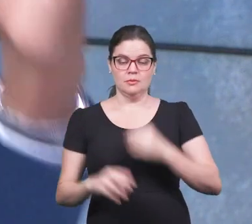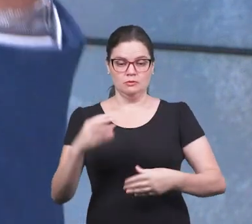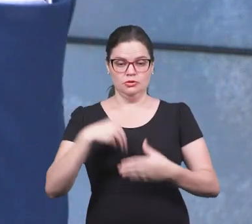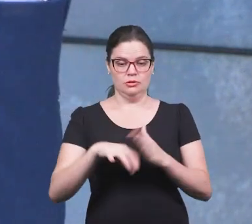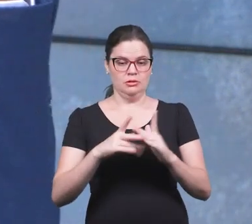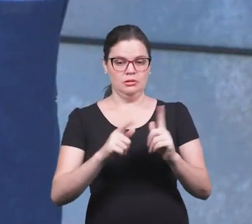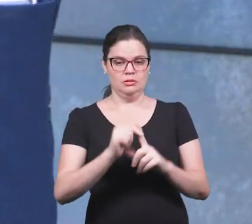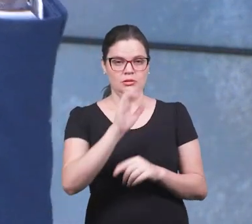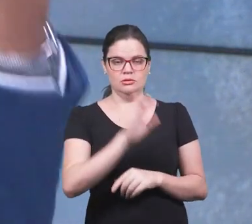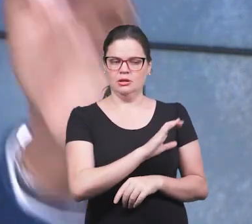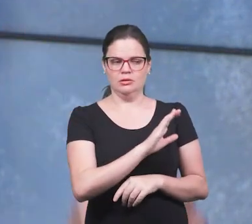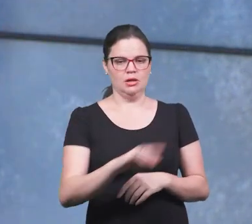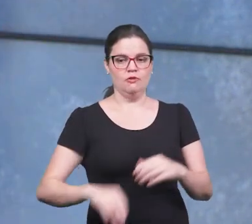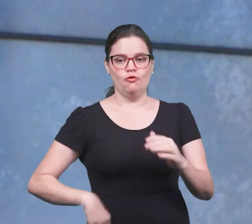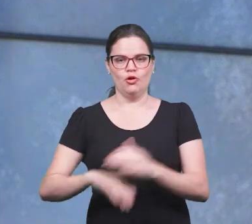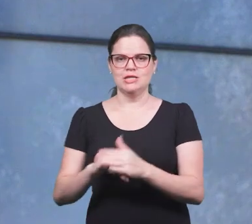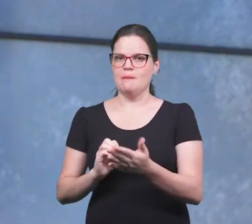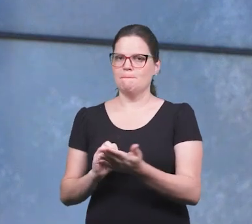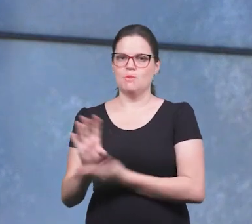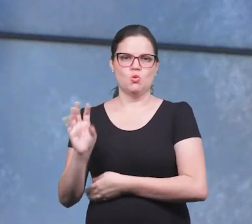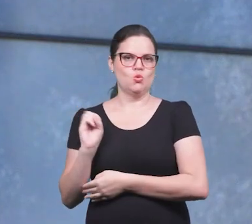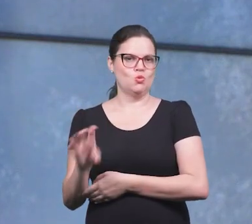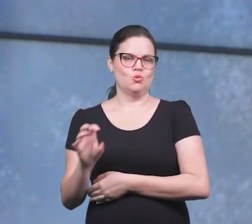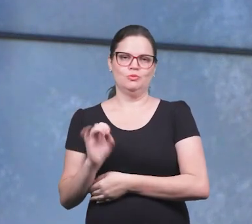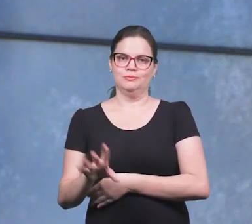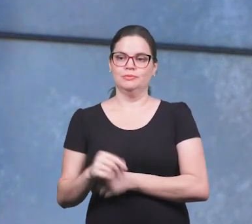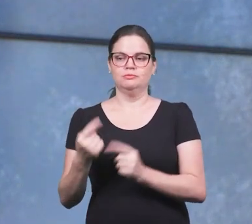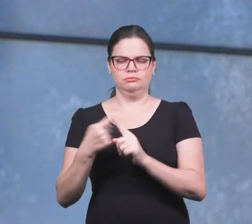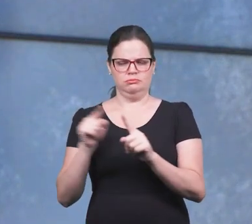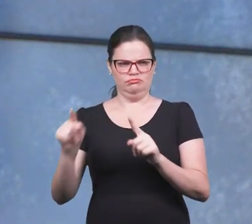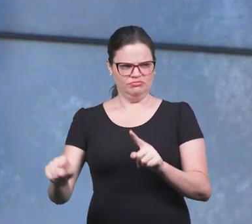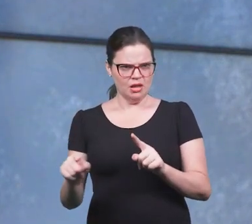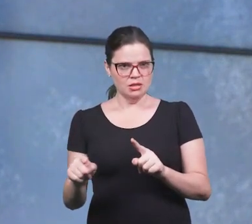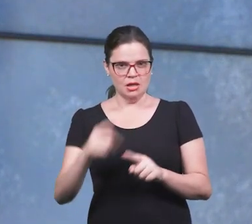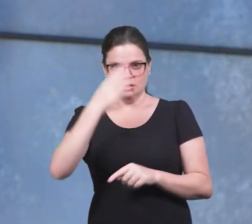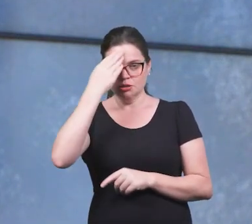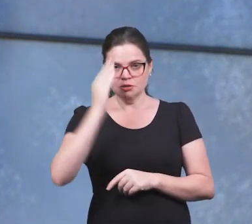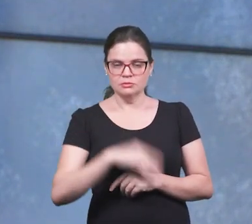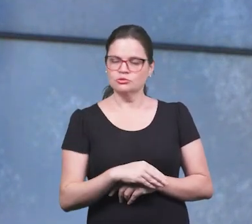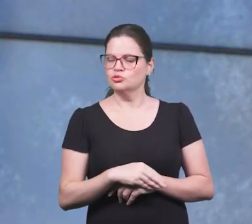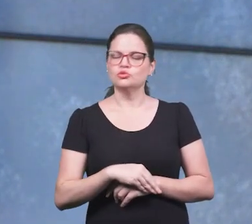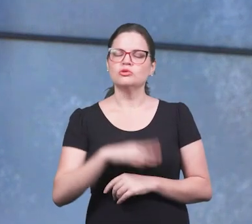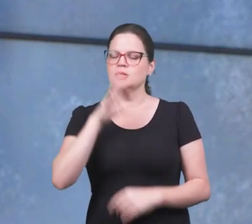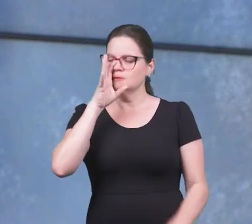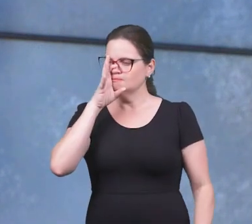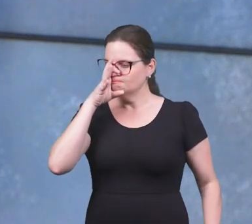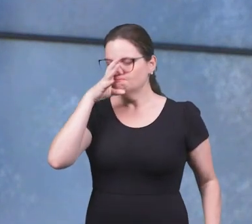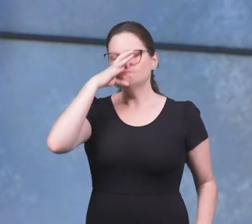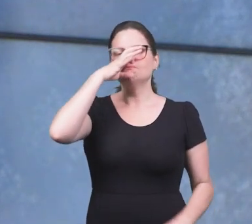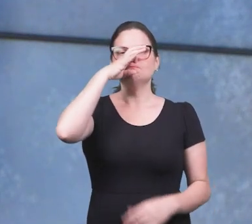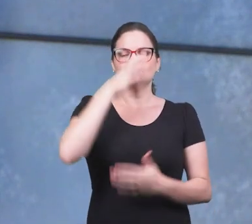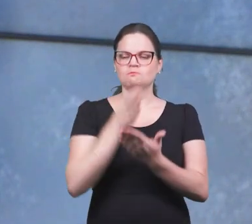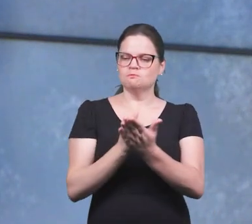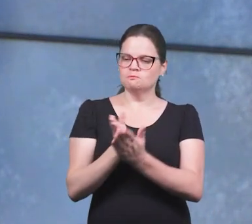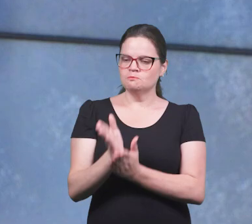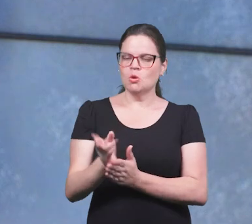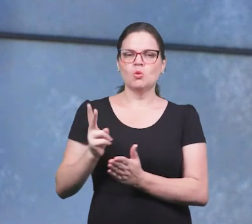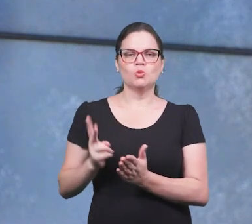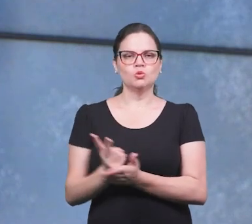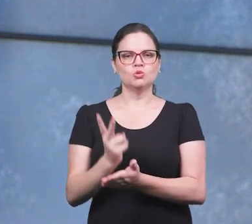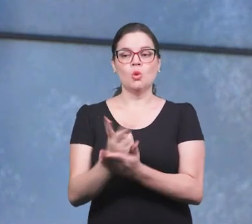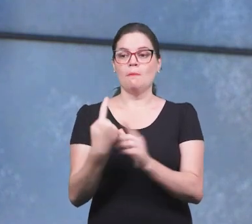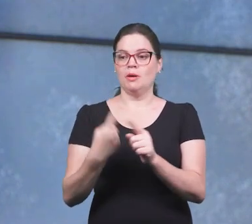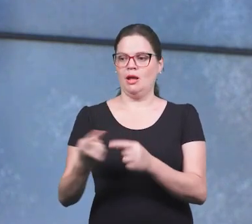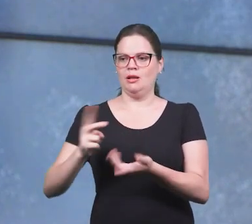mas ele se manteve firme no propósito de trazer à luz, ao conhecimento de